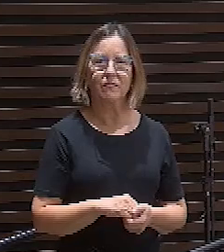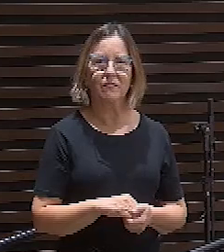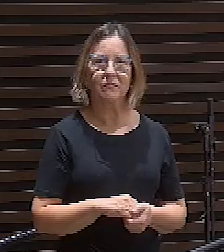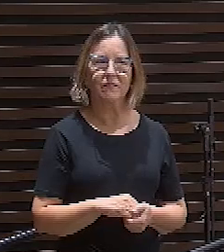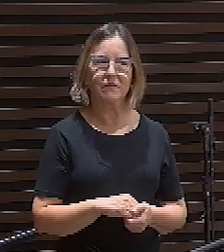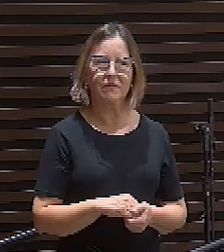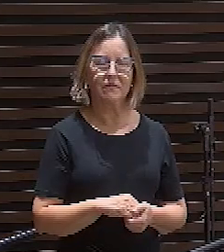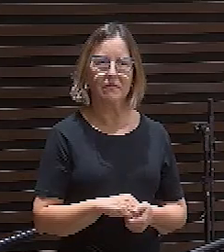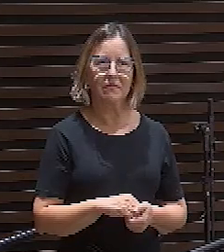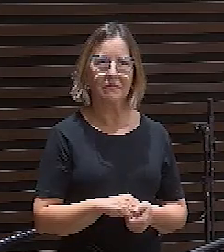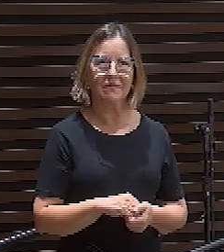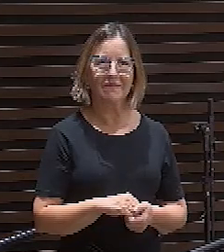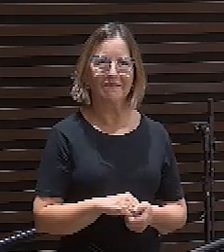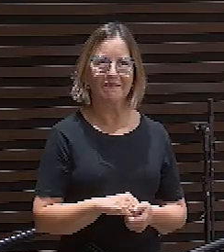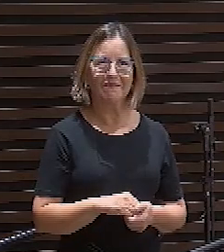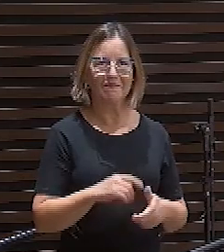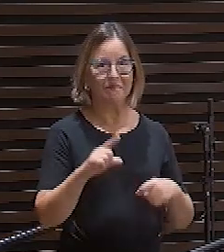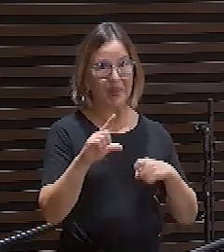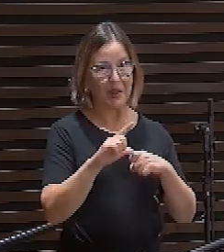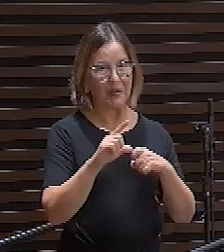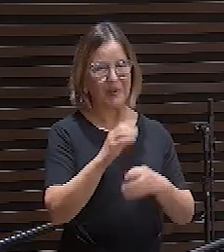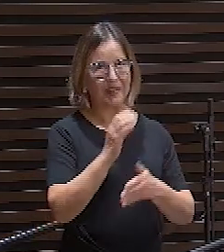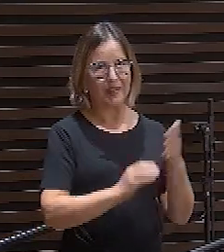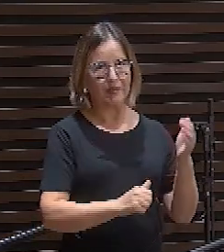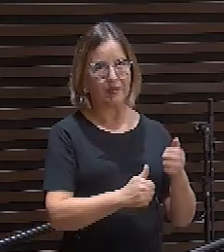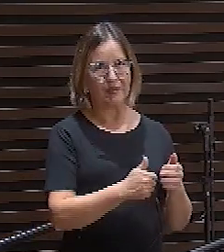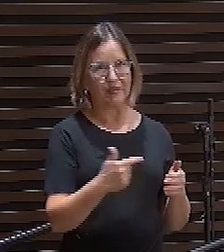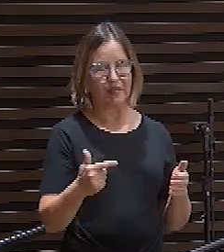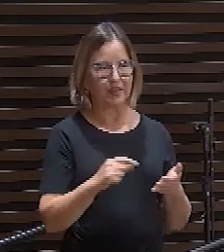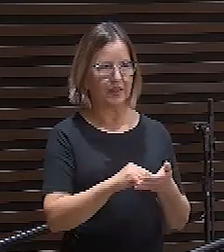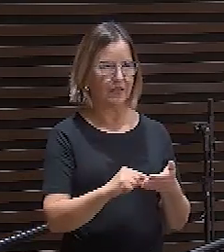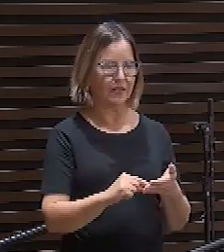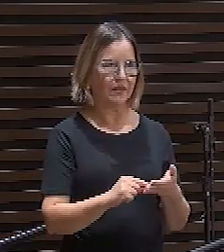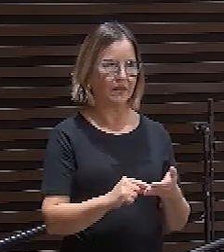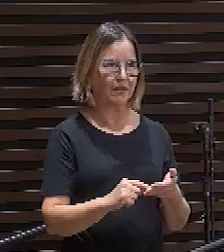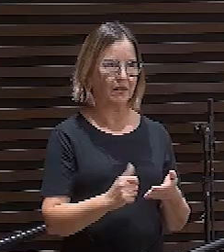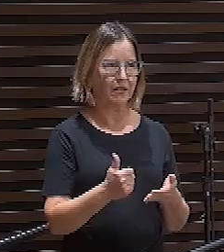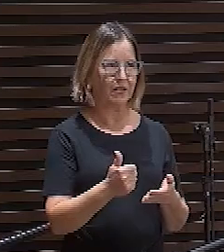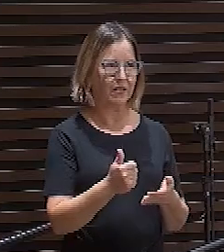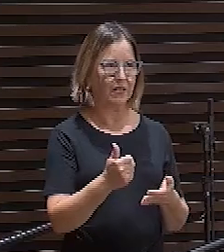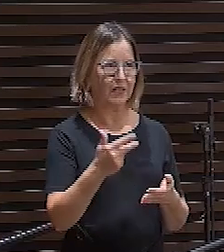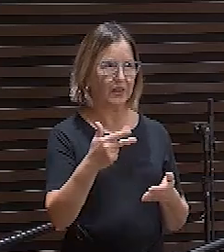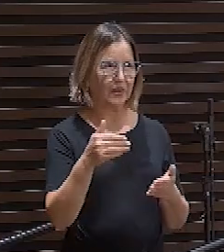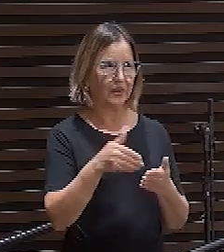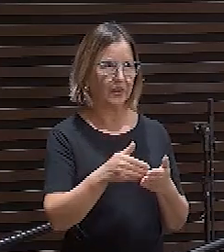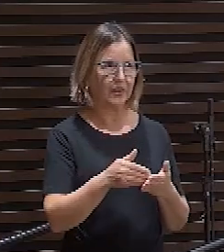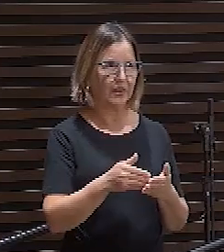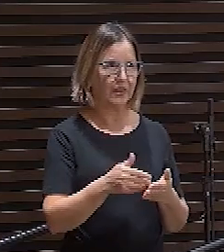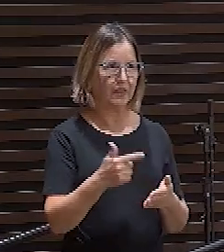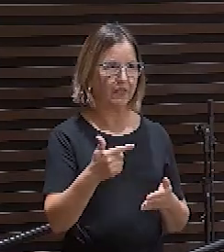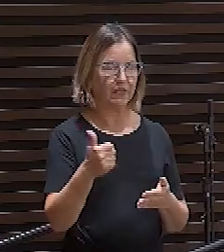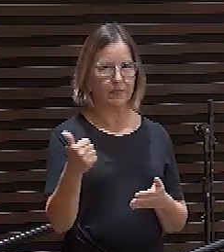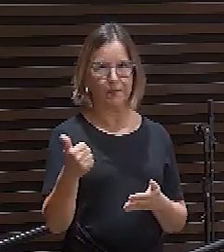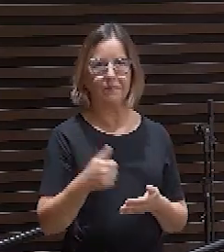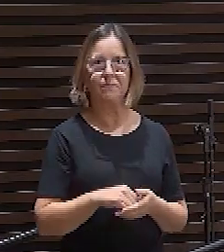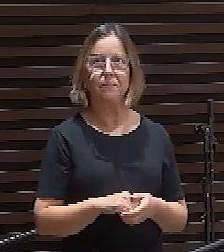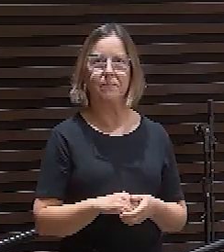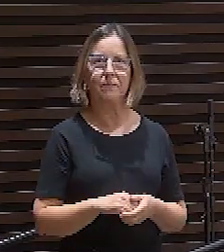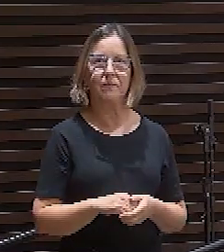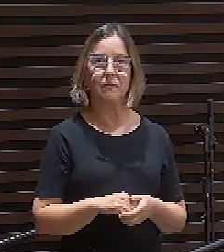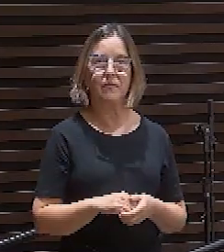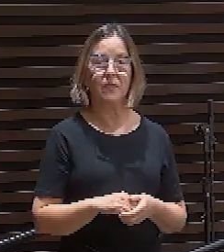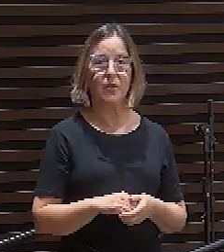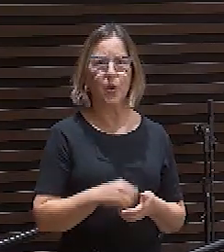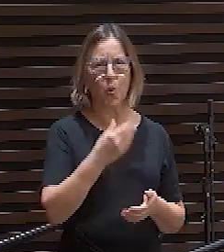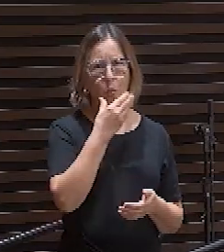Lucas 12, de 13 a 21. tá? Nesse ponto, um